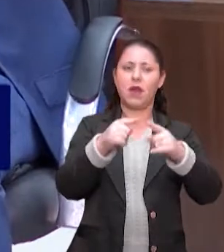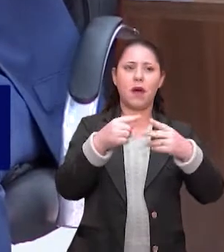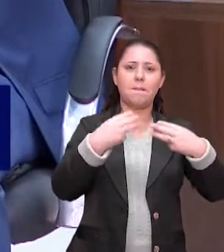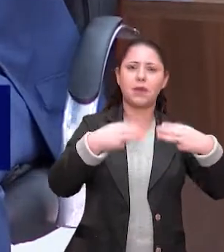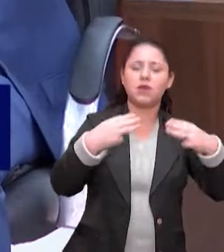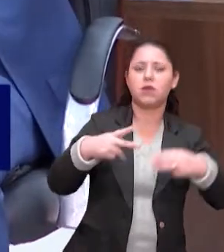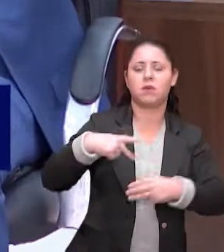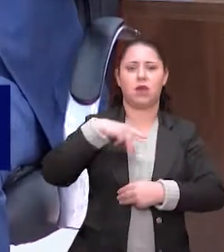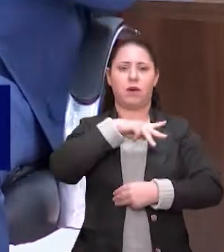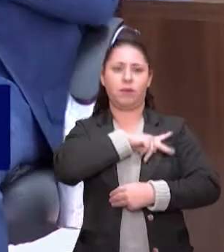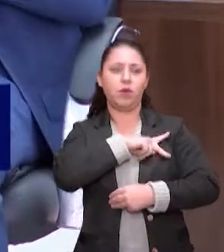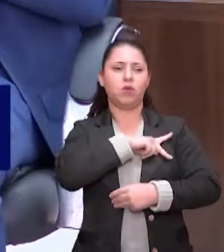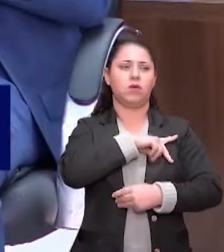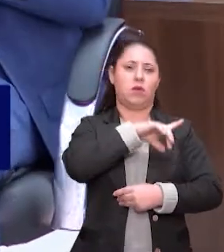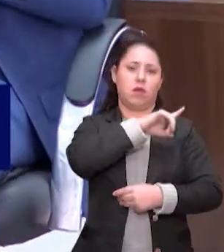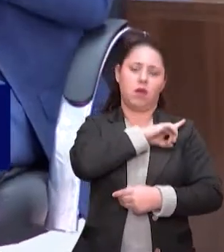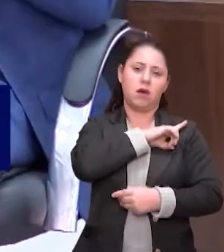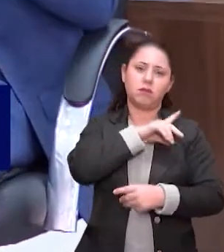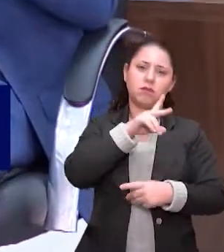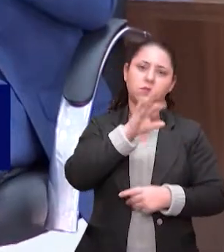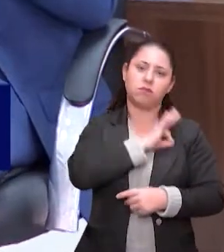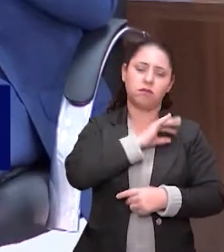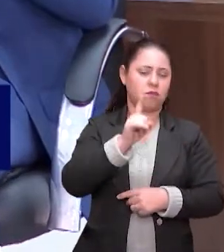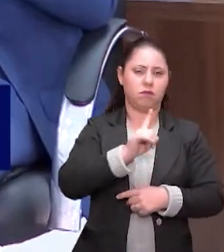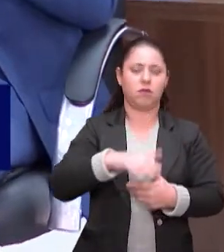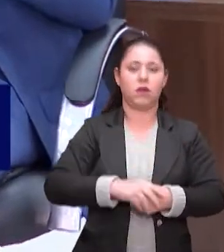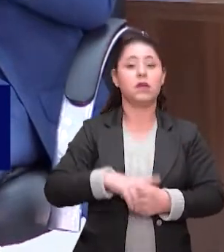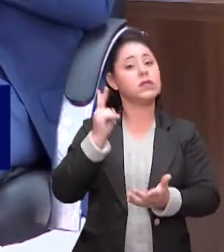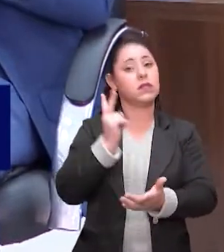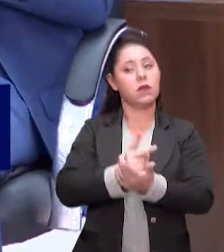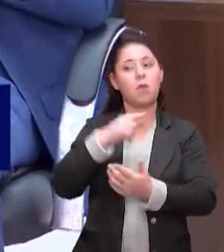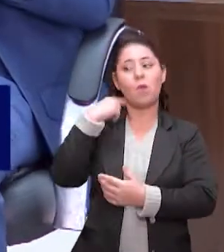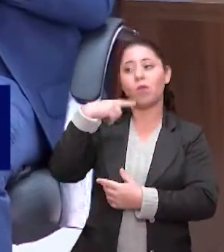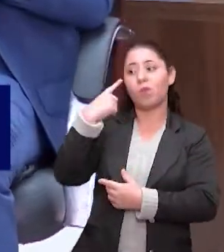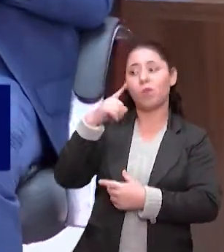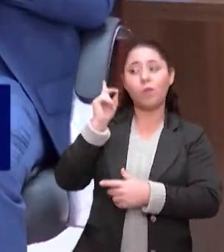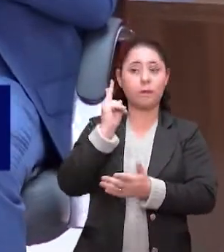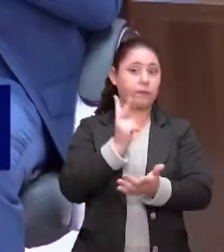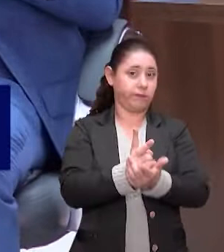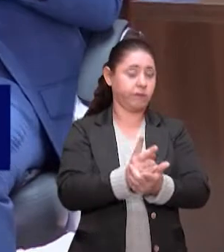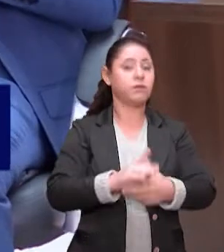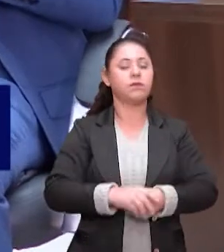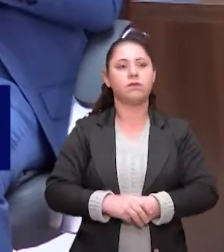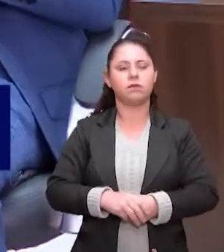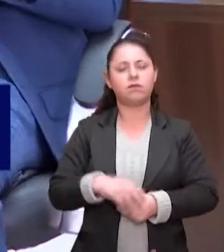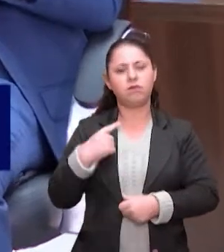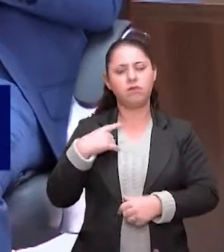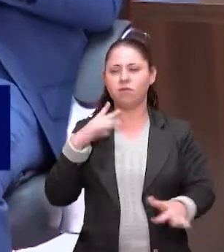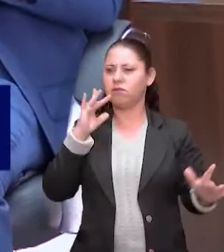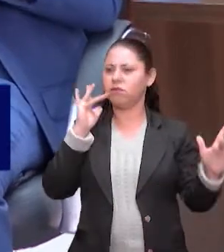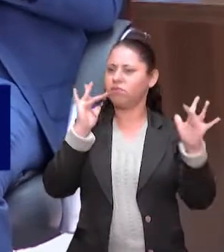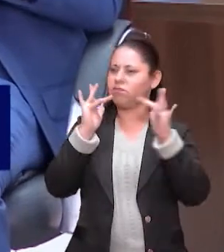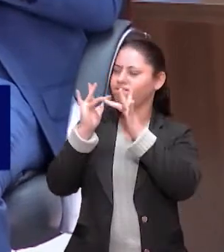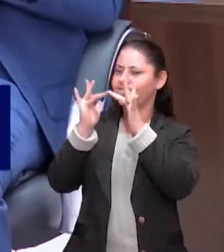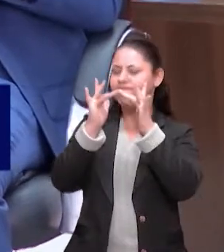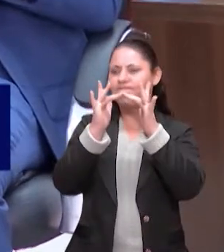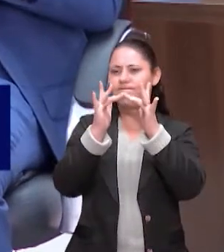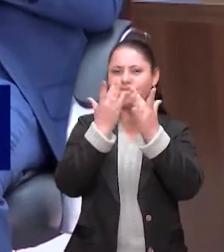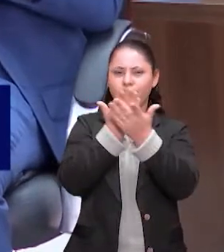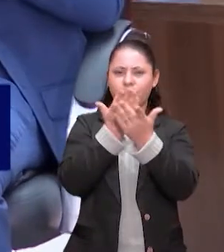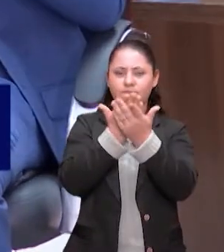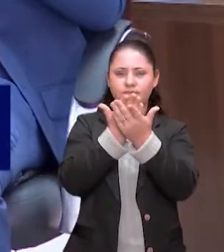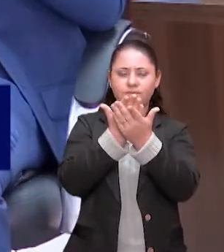magistratura, Ministério Público, delegado de polícia, mas nada disso estava na minha mente. Na minha mente estava sempre advogar. E aí eu comecei a me dedicar a